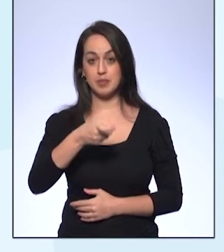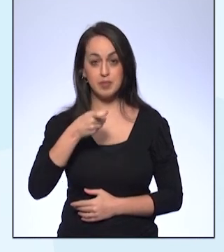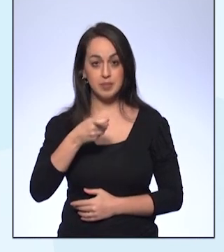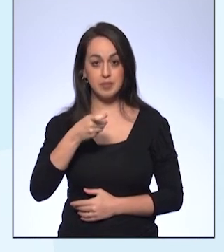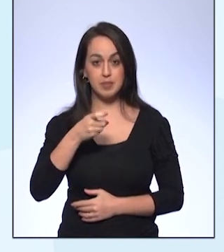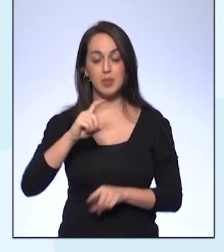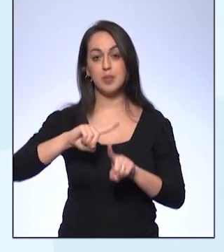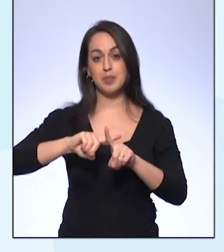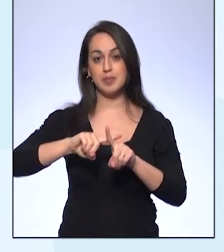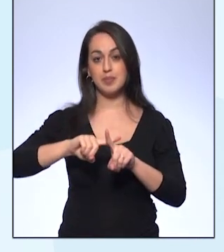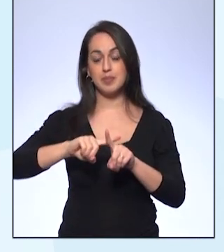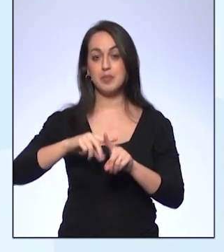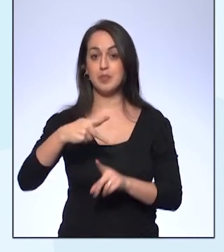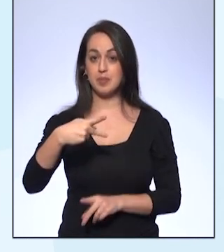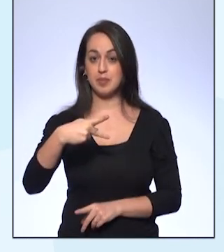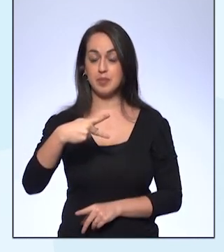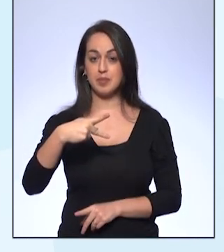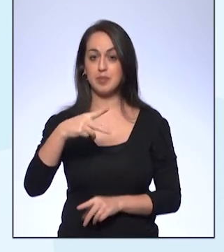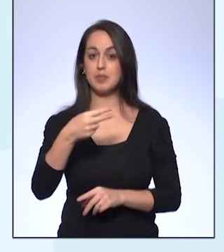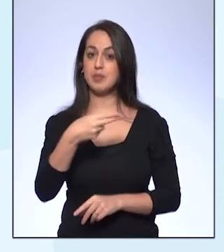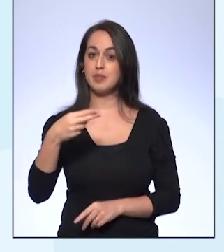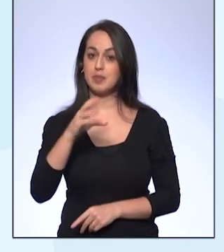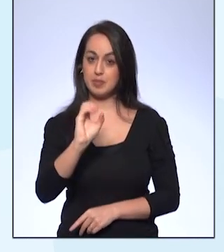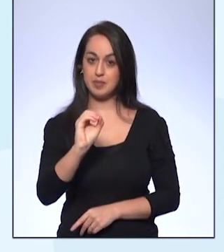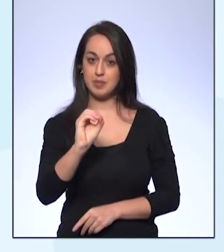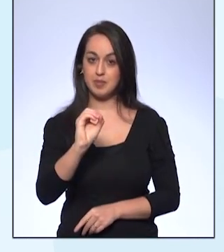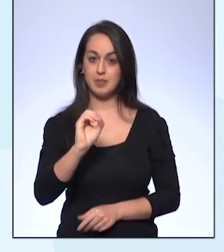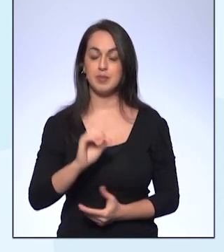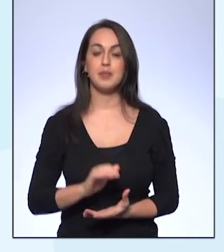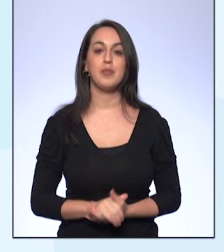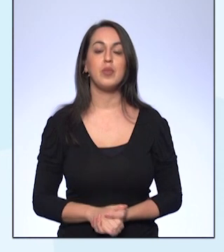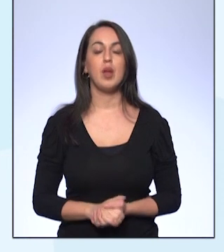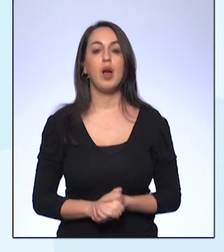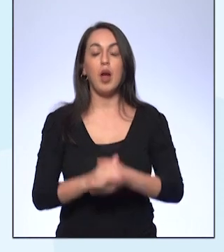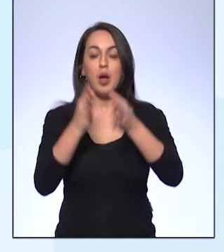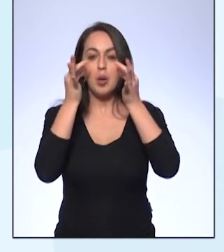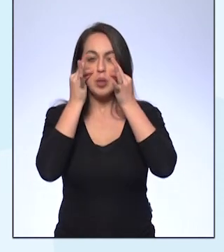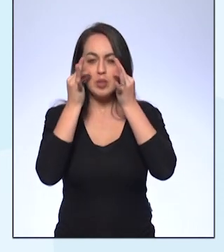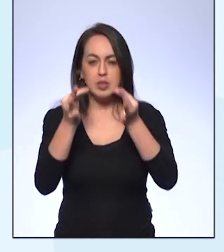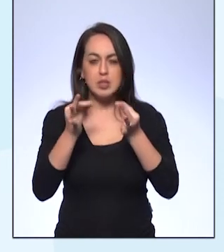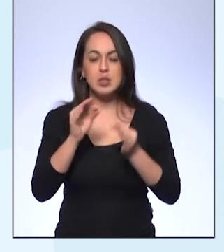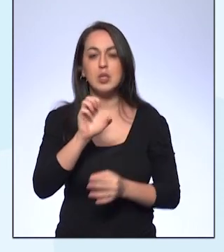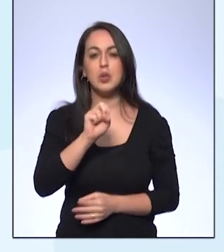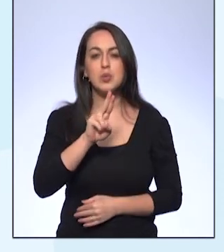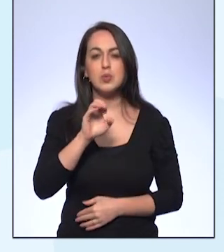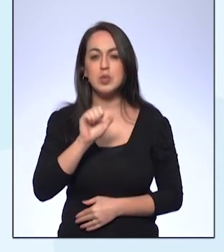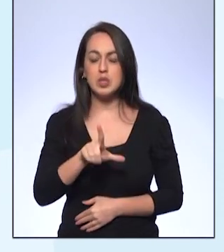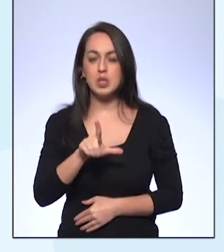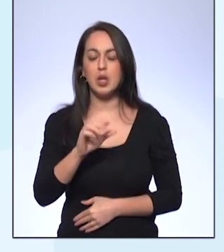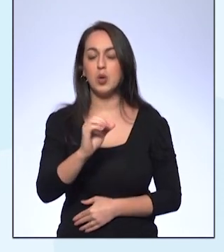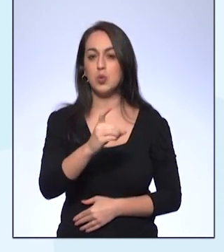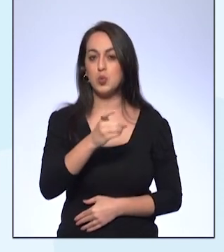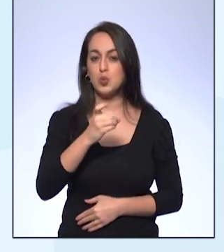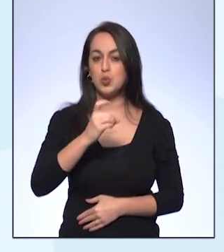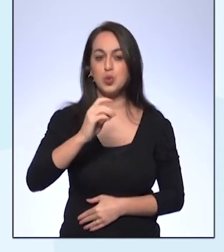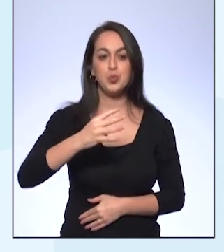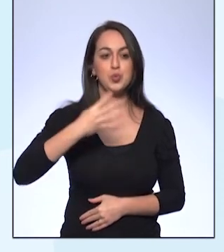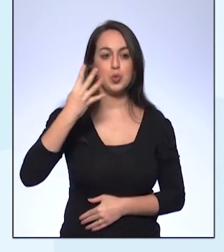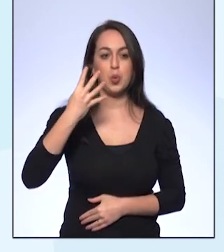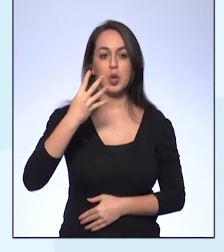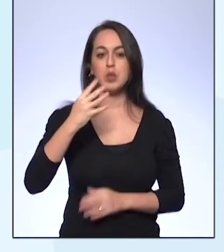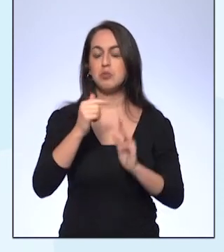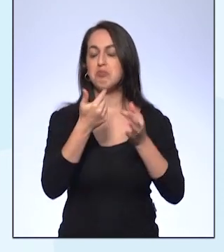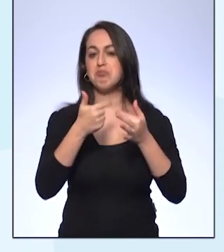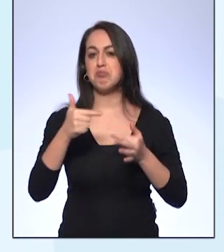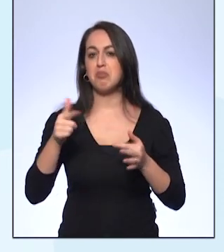S3x mais P igual a zero. Preste atenção nos sinais. X à quarta não tem nada